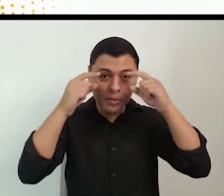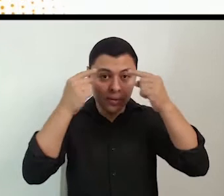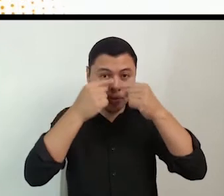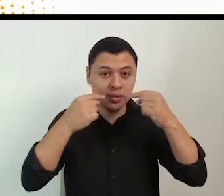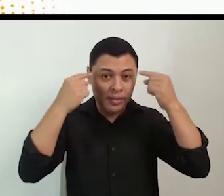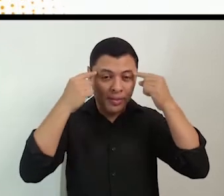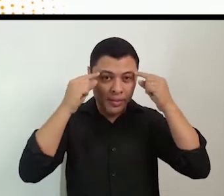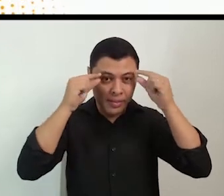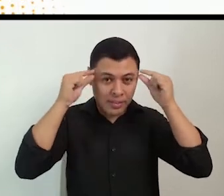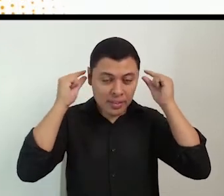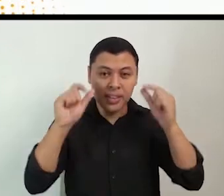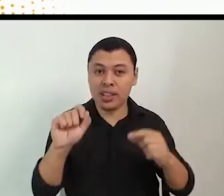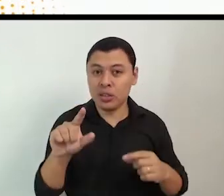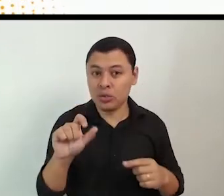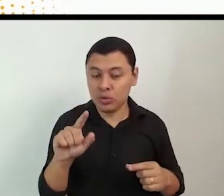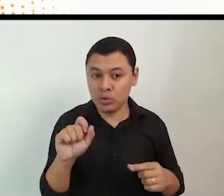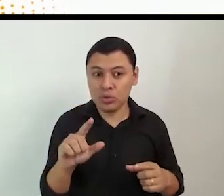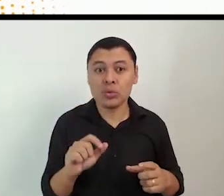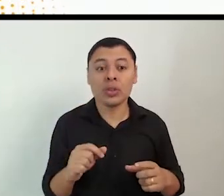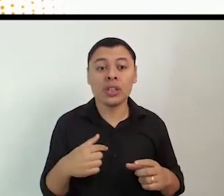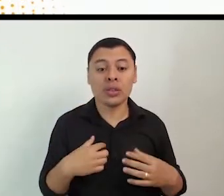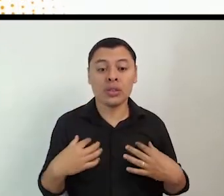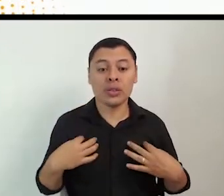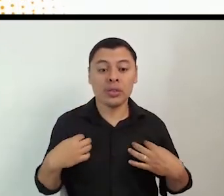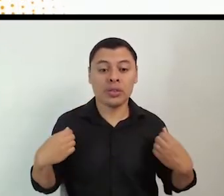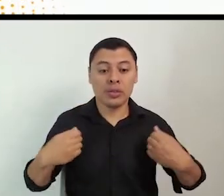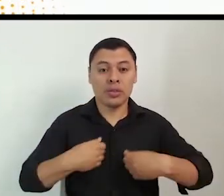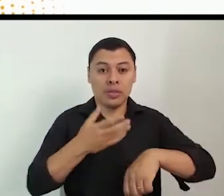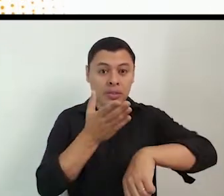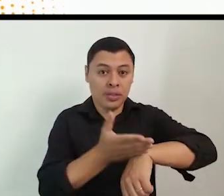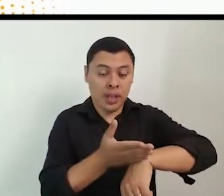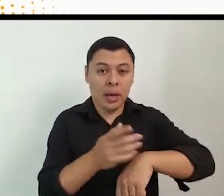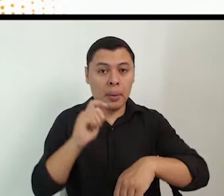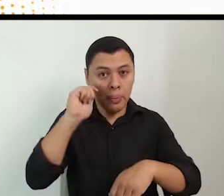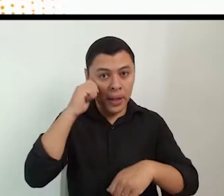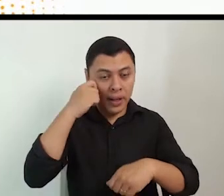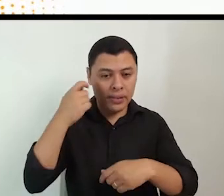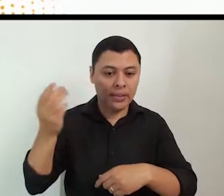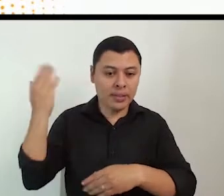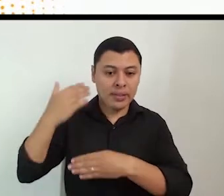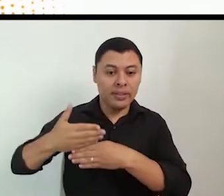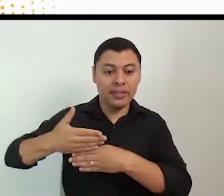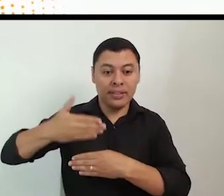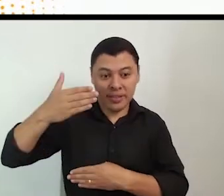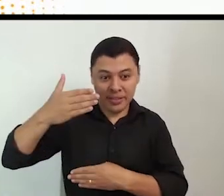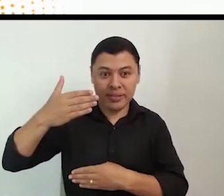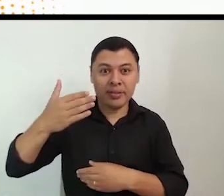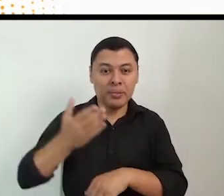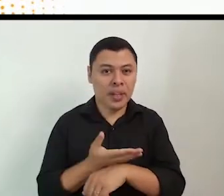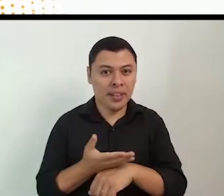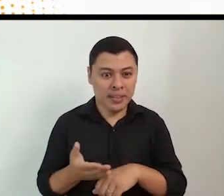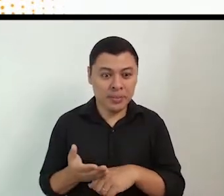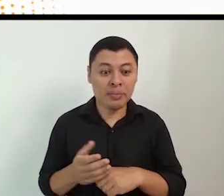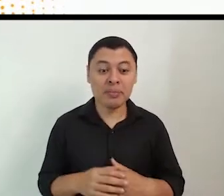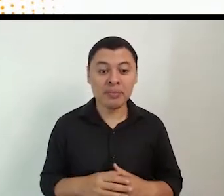azul. E tô com um moletom preto com uma parede branca de fundo. Como